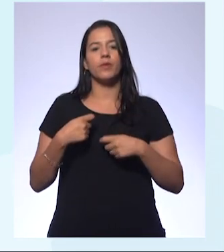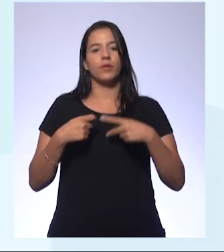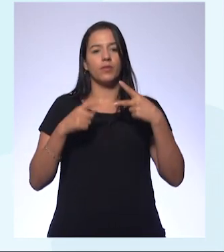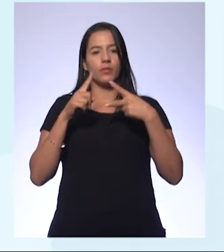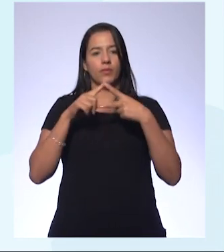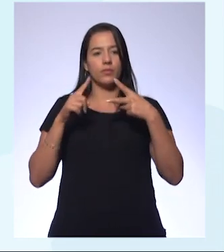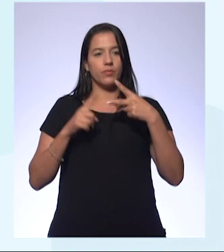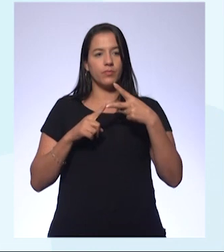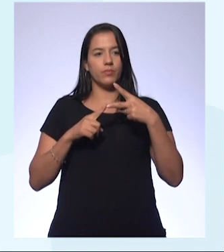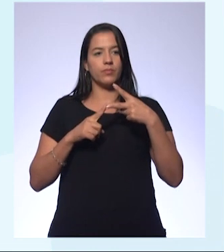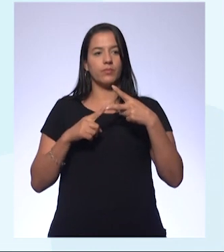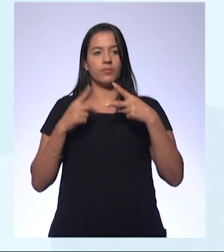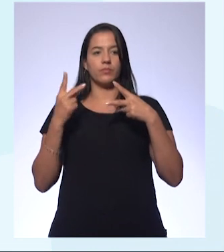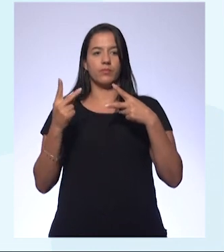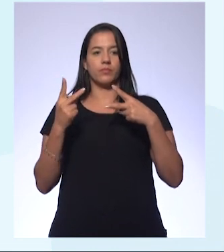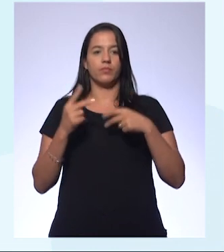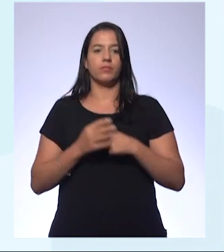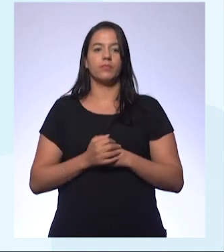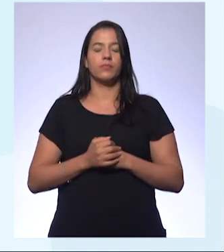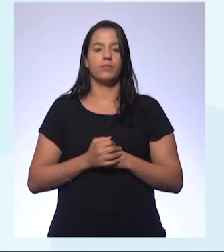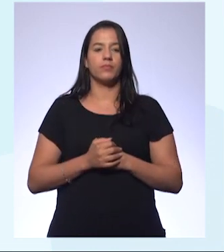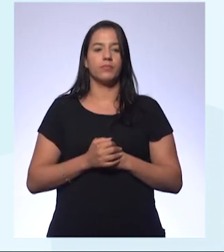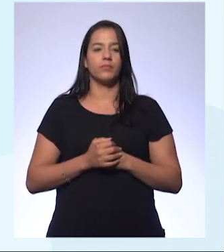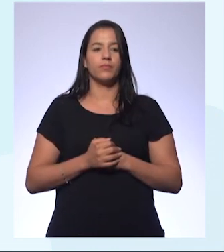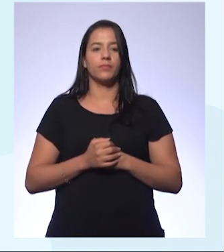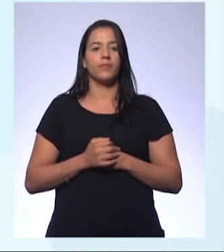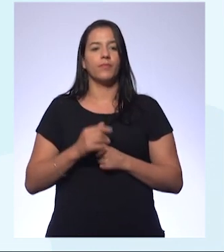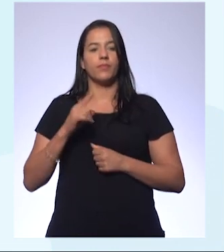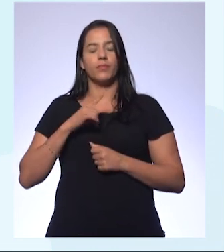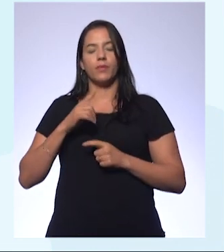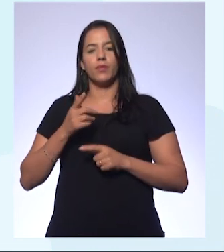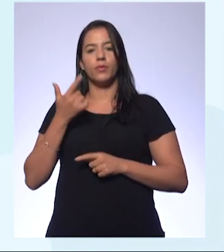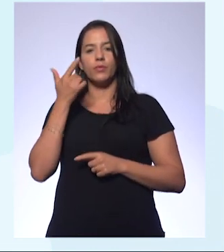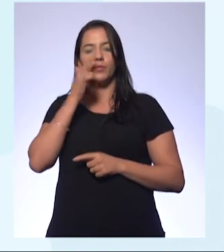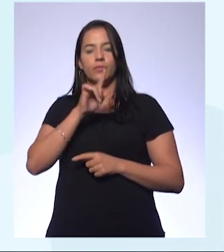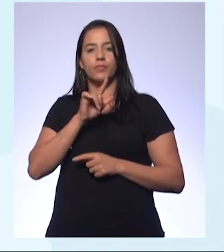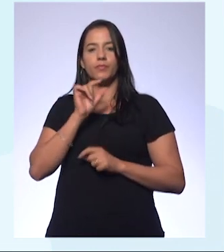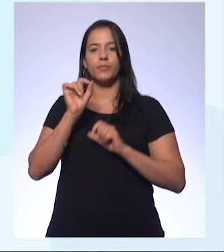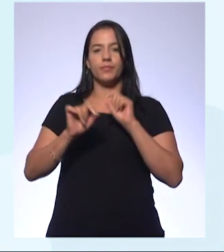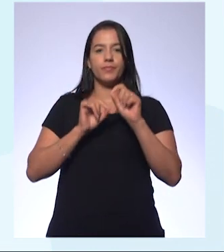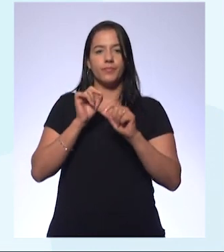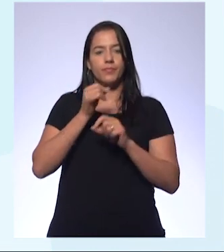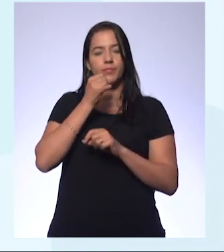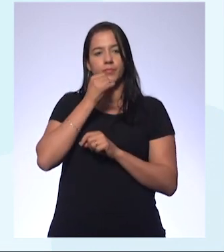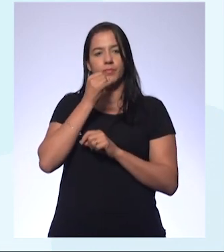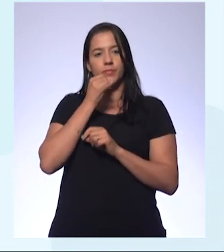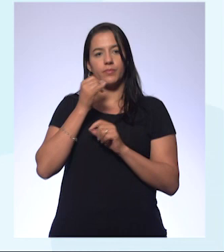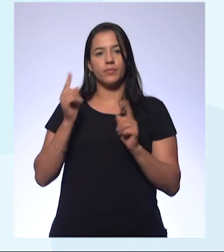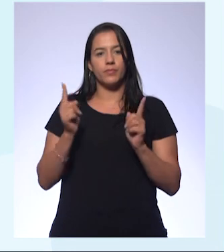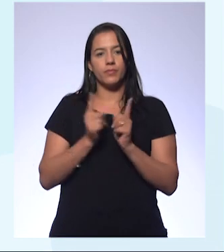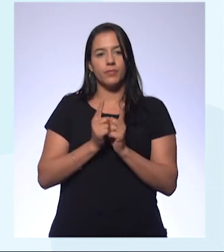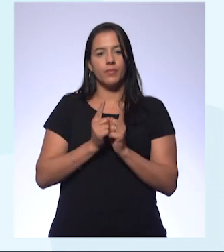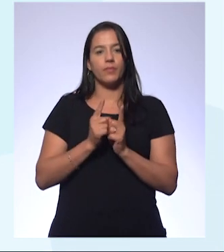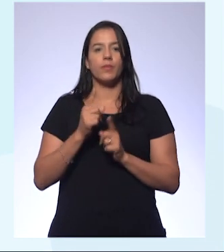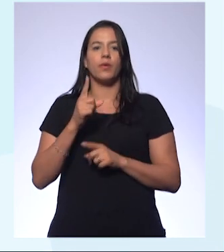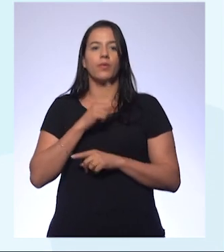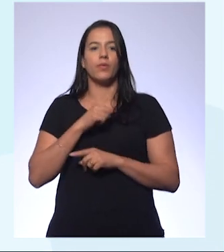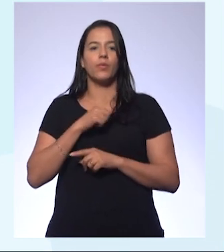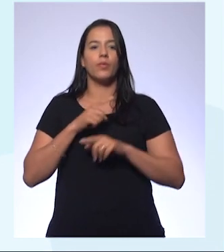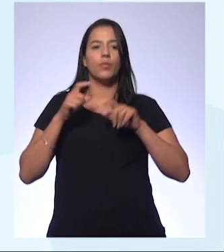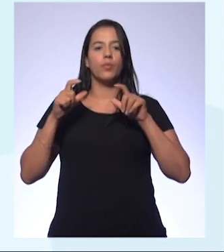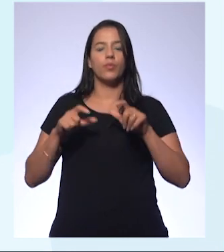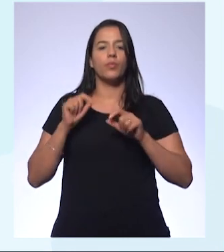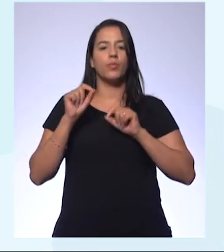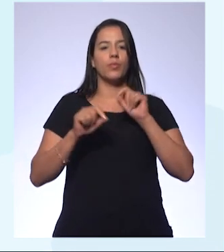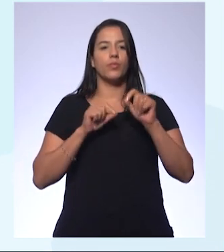2 heterozigotos. Né? Então, aqui a gente consegue exemplificar essa questão, né, do que é o fenótipo